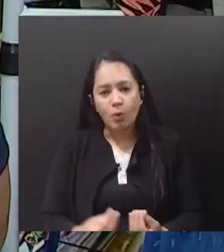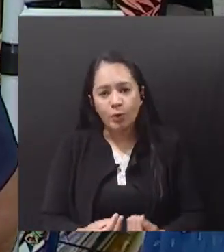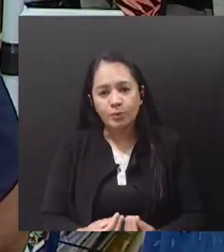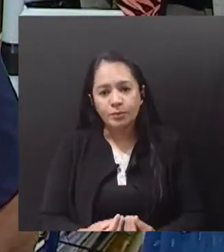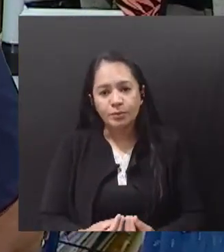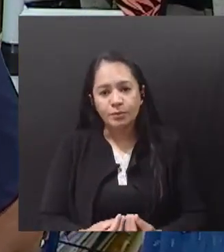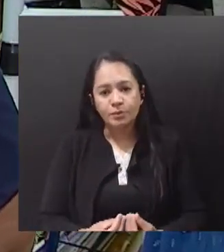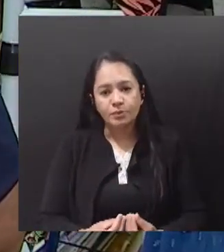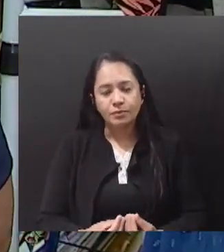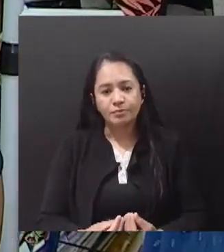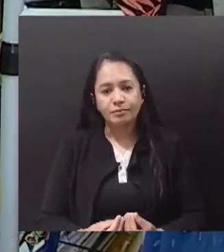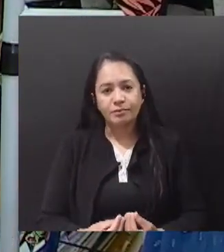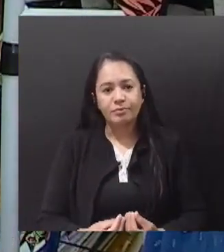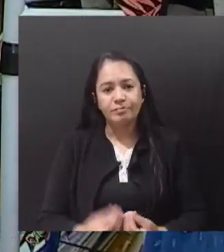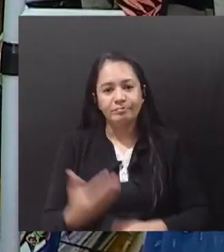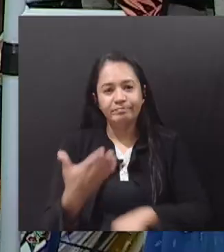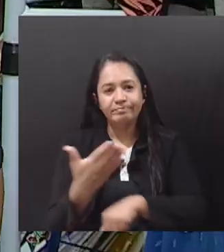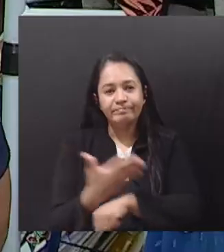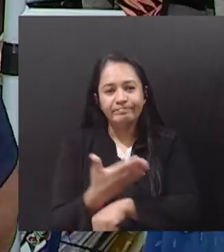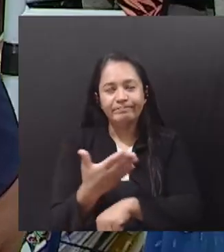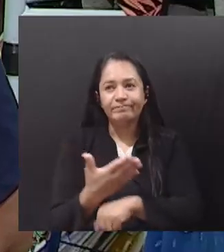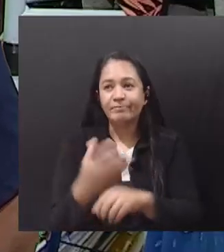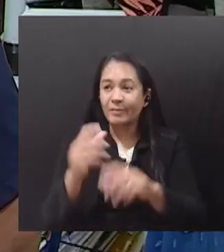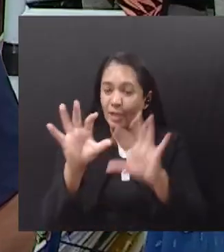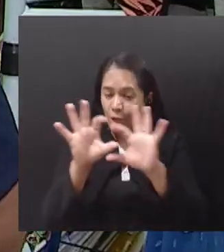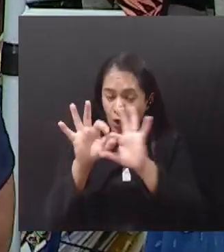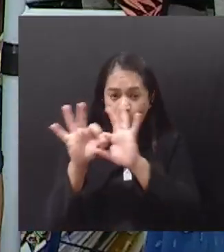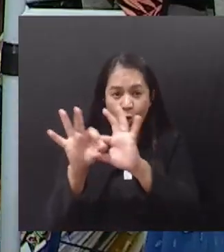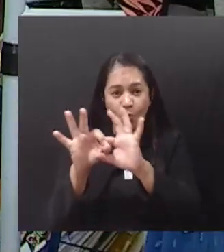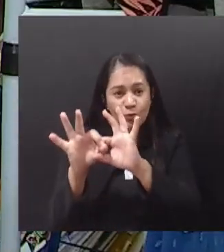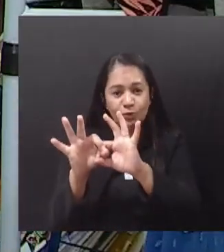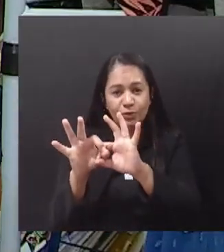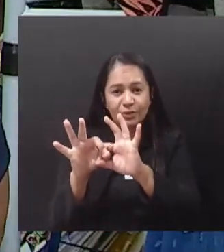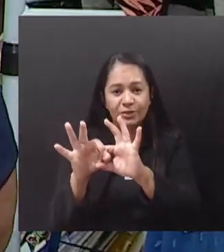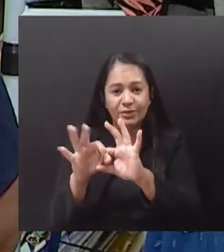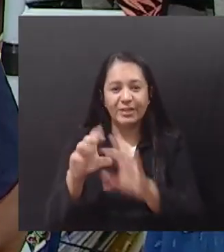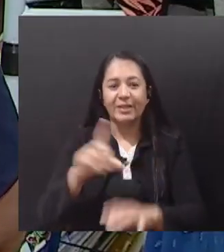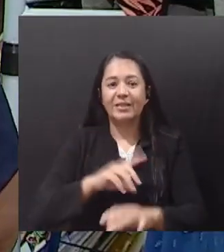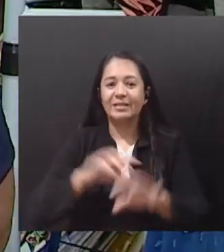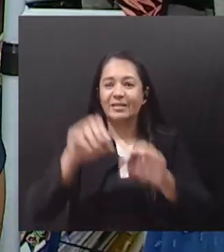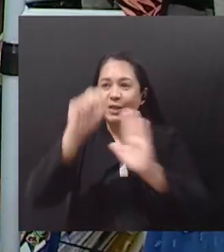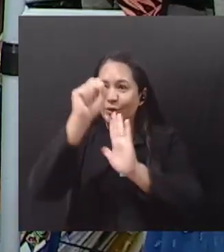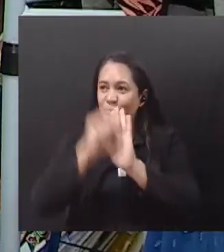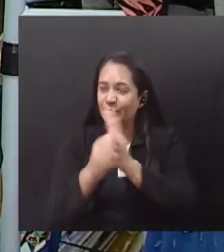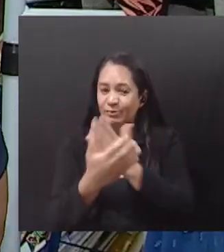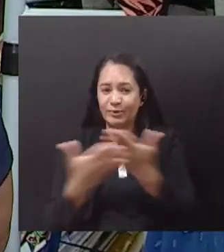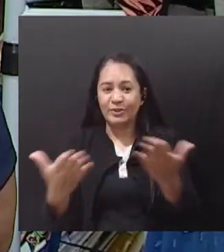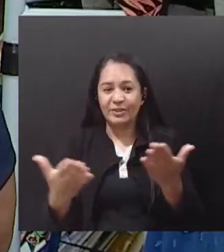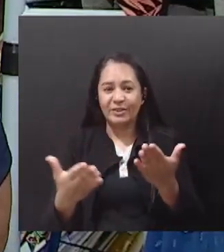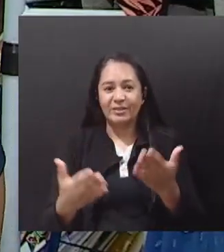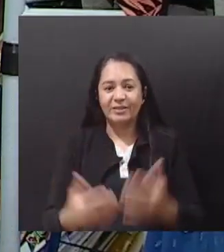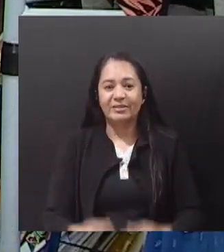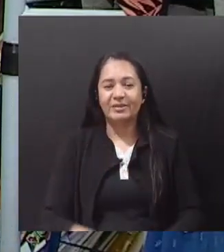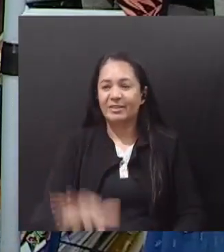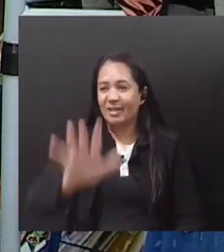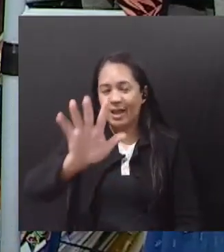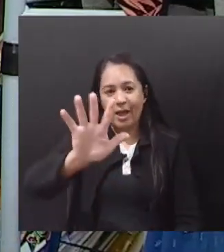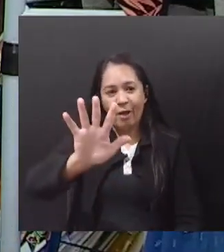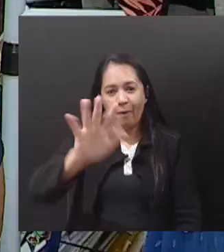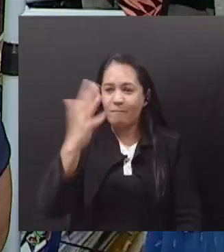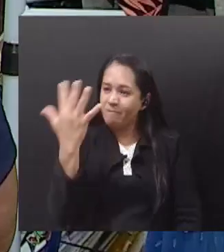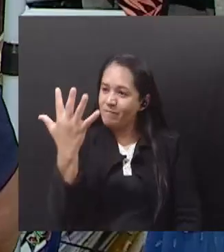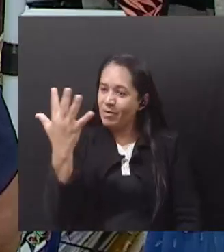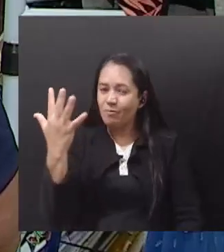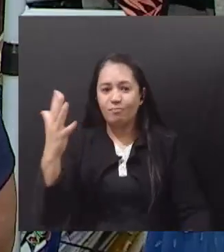dessa grande, né, união aí? Tem até o símbolo, né, de vocês, né, que são as mãos que se juntam,